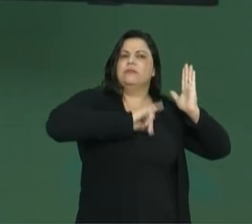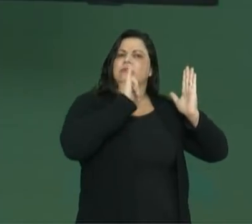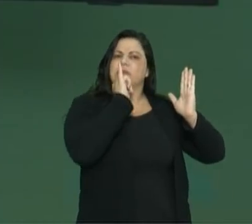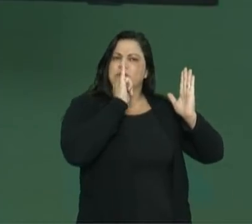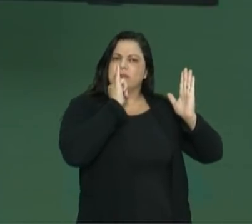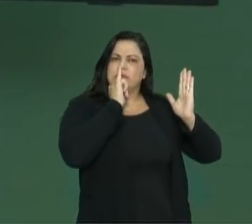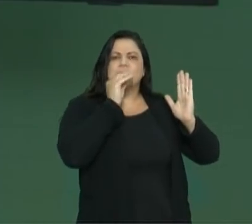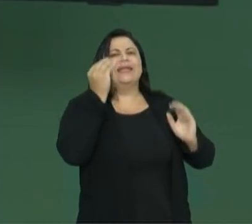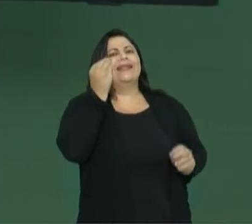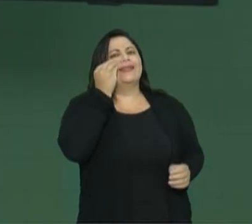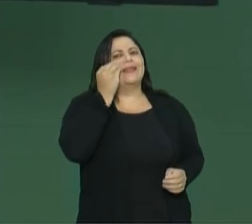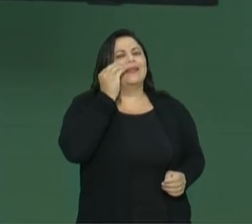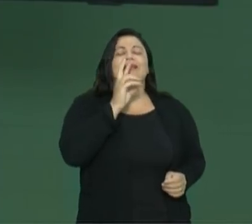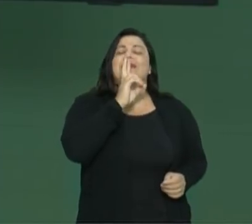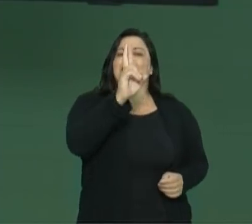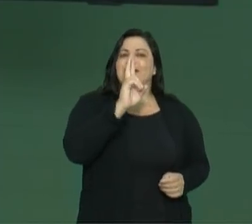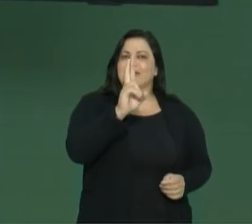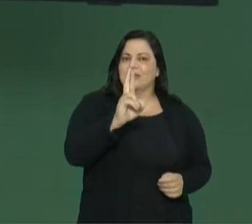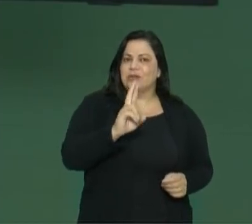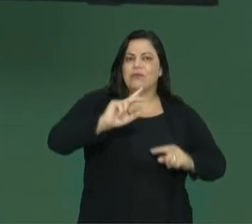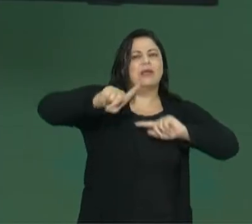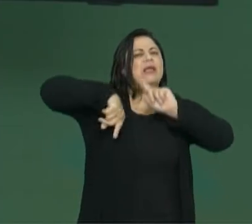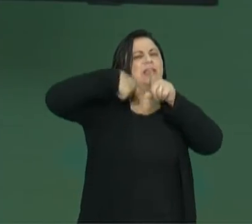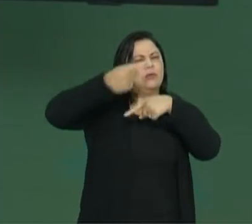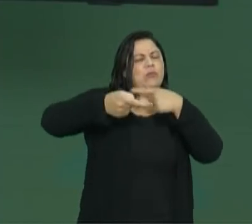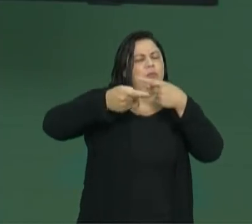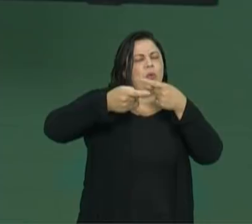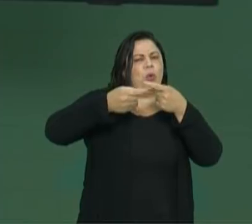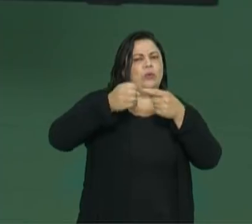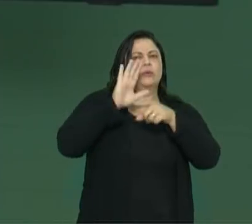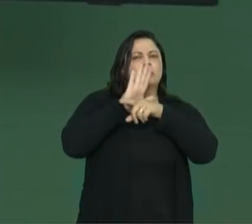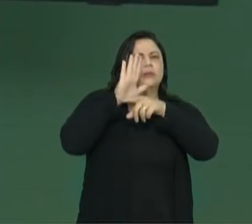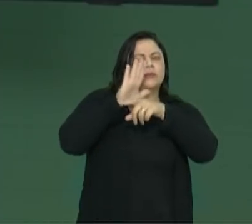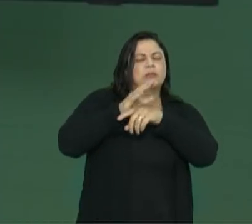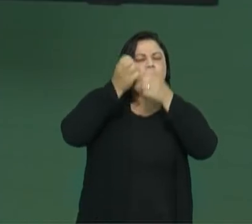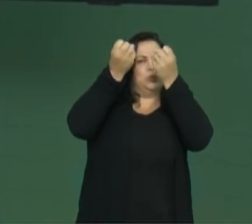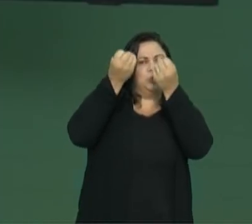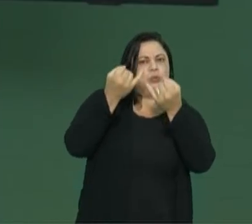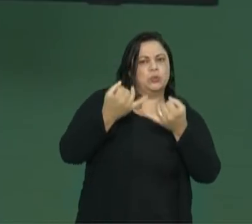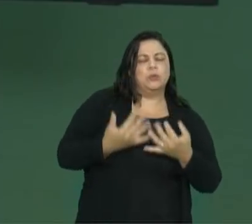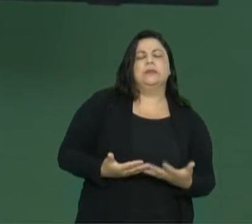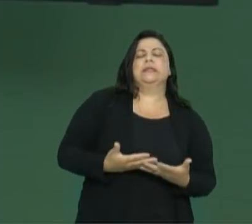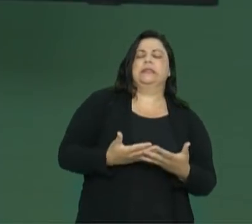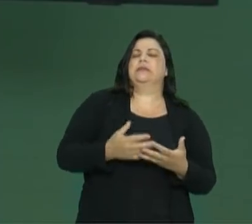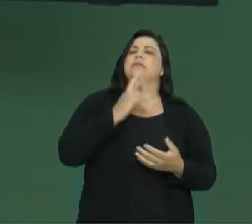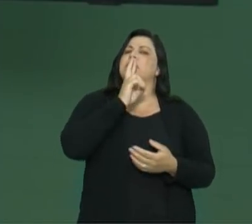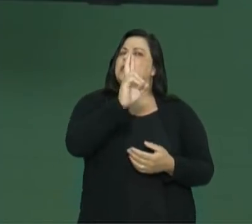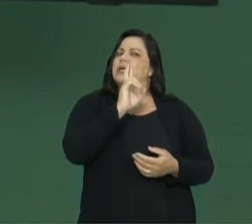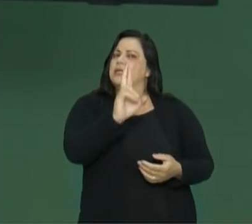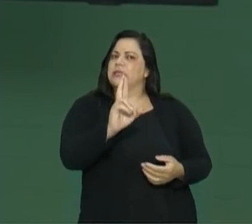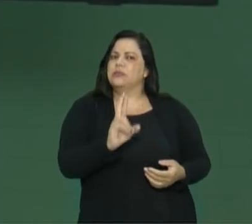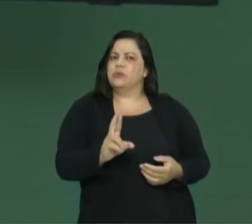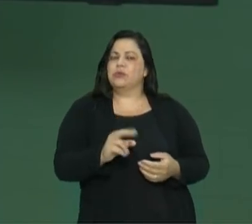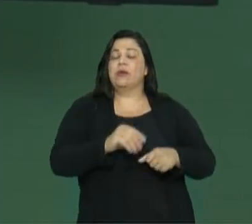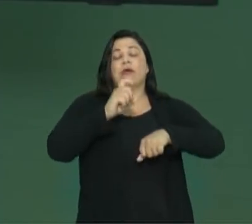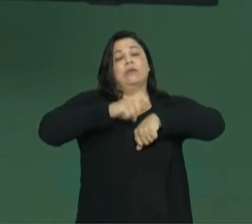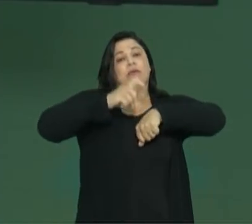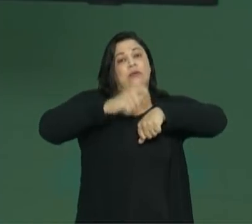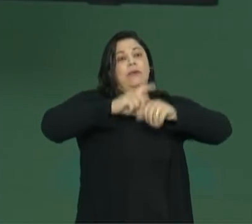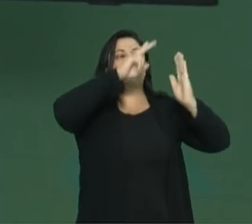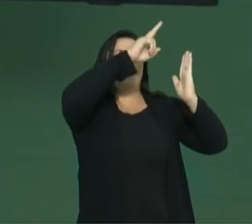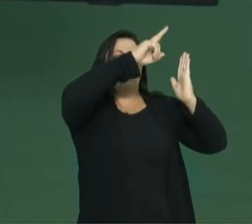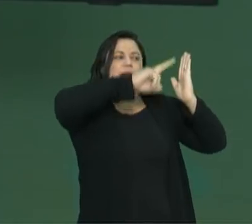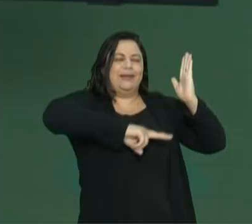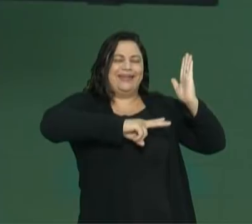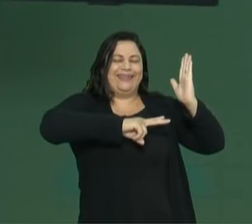tente resolver. Eu vou resolver com vocês logo em seguida esse exemplo aqui no quadro, beleza? Eu vou dar um tempinho, leiam esse exemplo, pegue